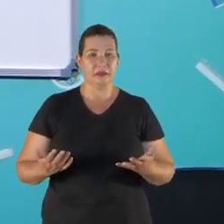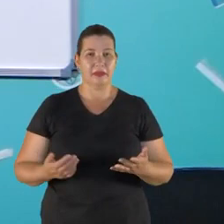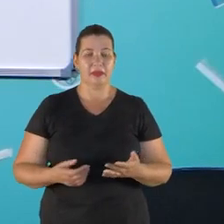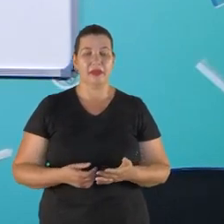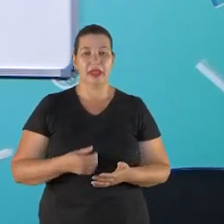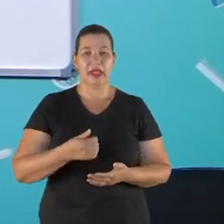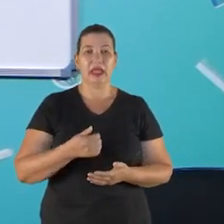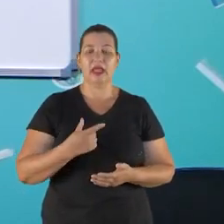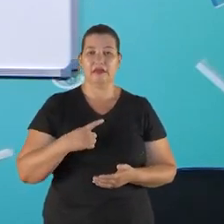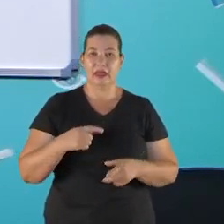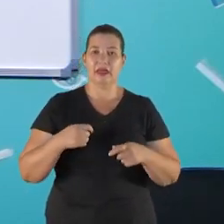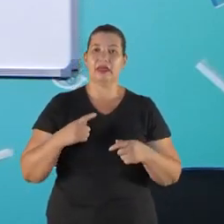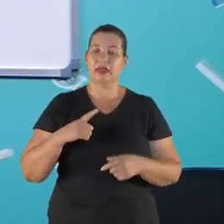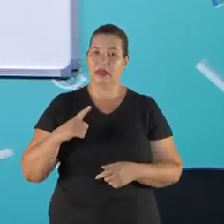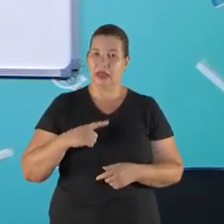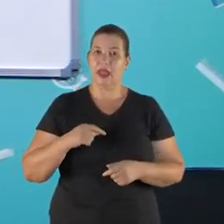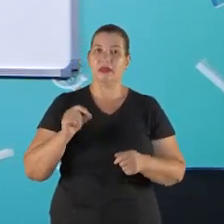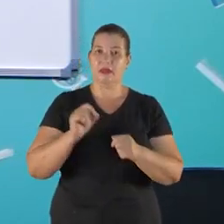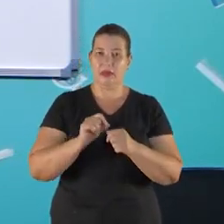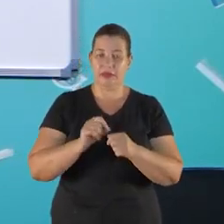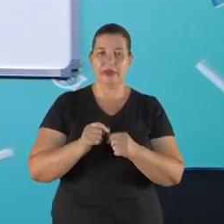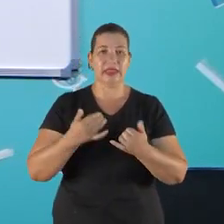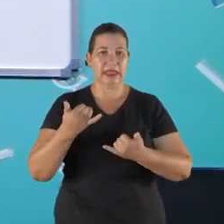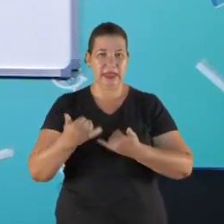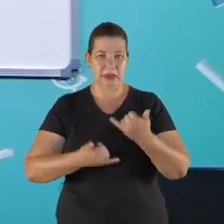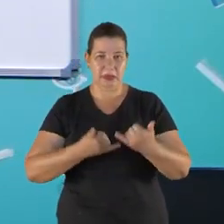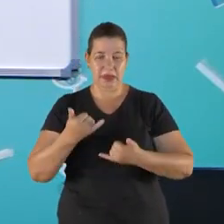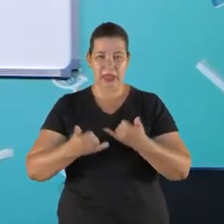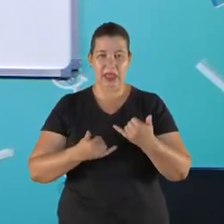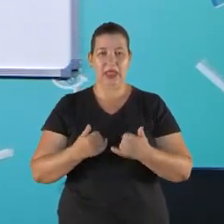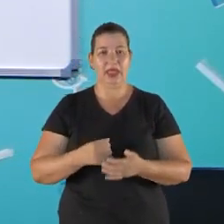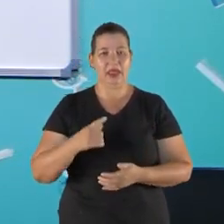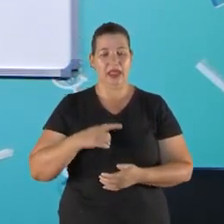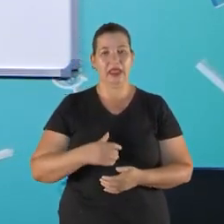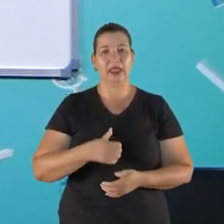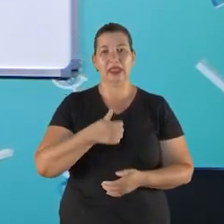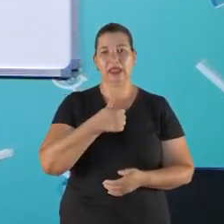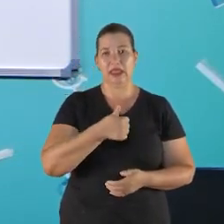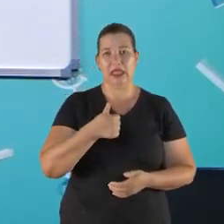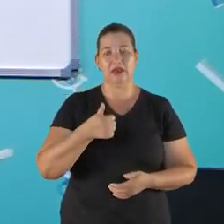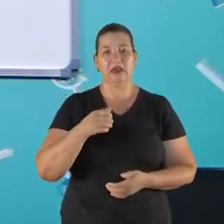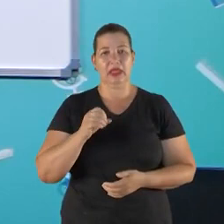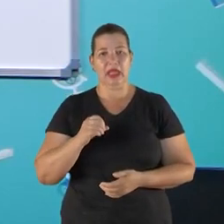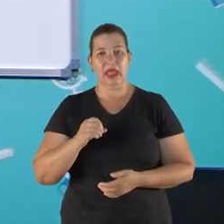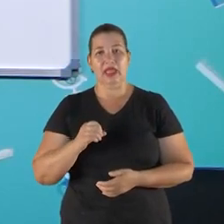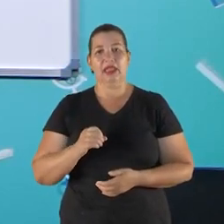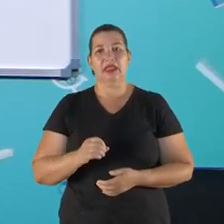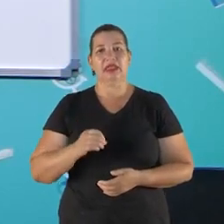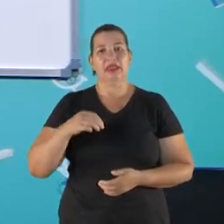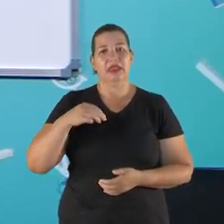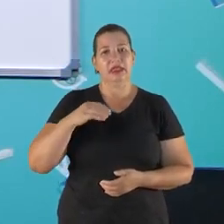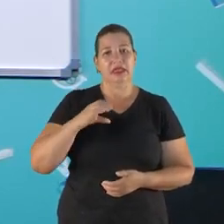dar 1. Ou seja, Dandara ainda tem, para fazer as suas bonecas da Biomi,